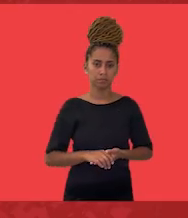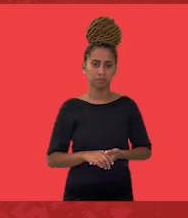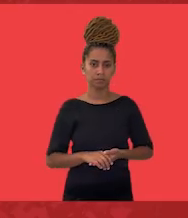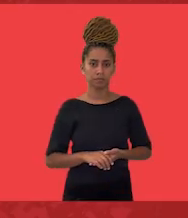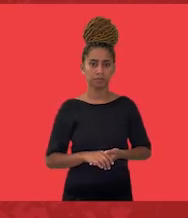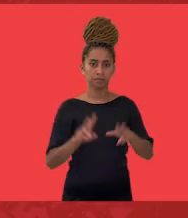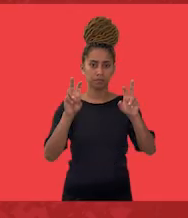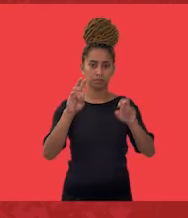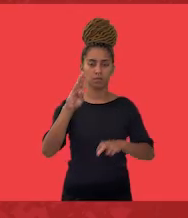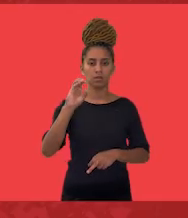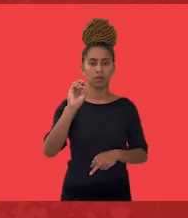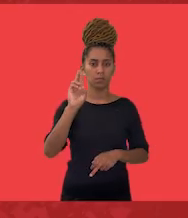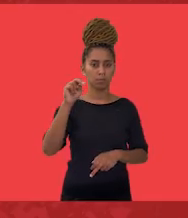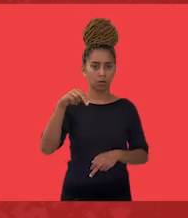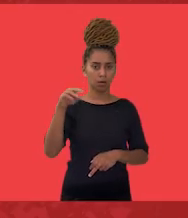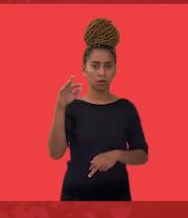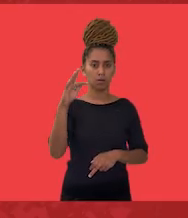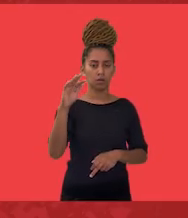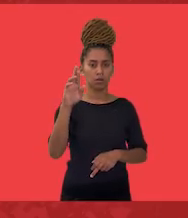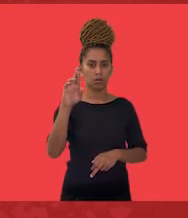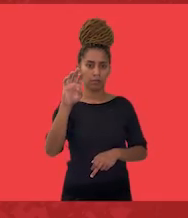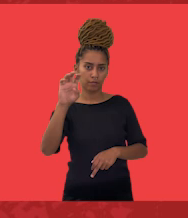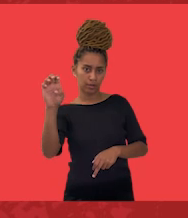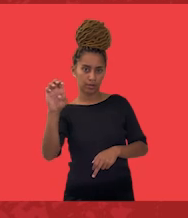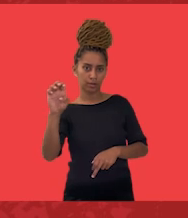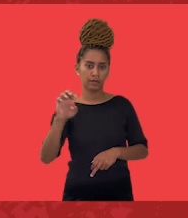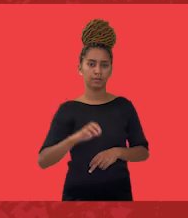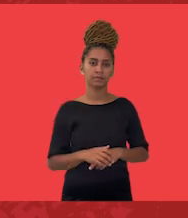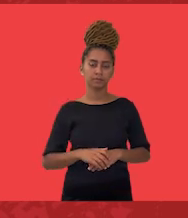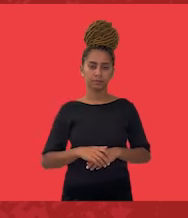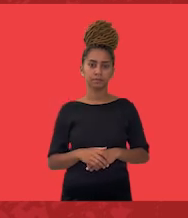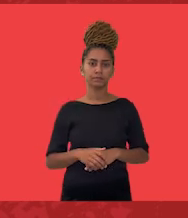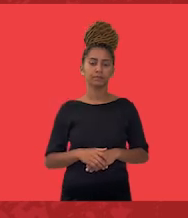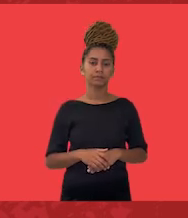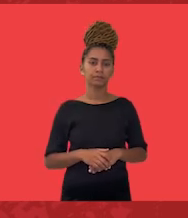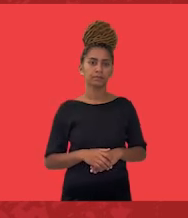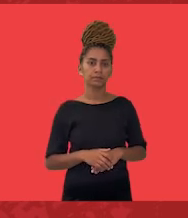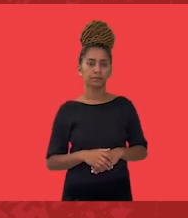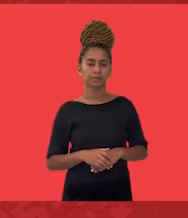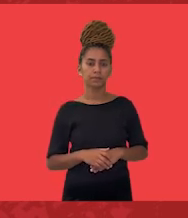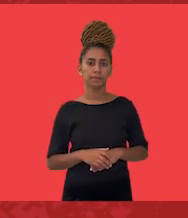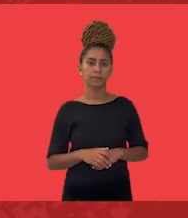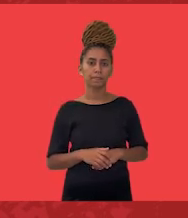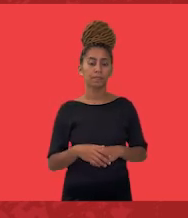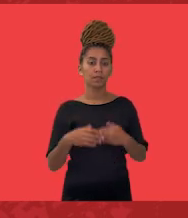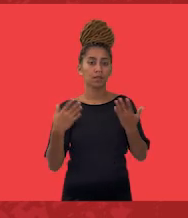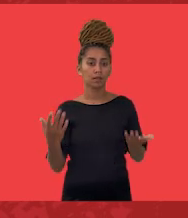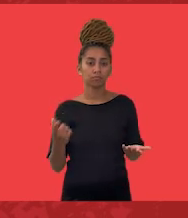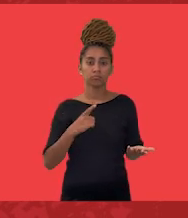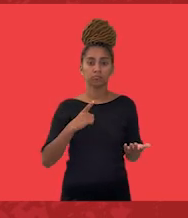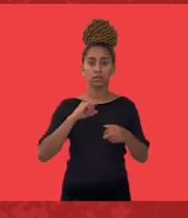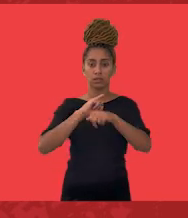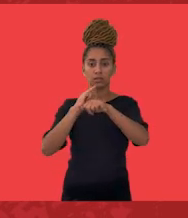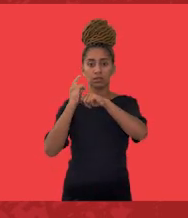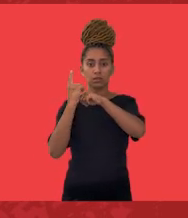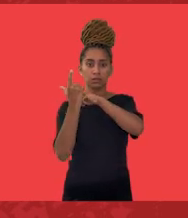sangrando. À direita, borboletas azuis pousadas, o rosto coberto pelos